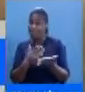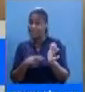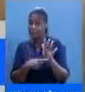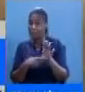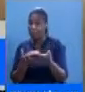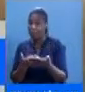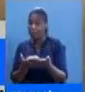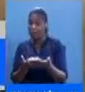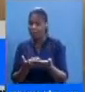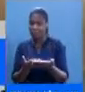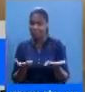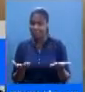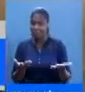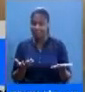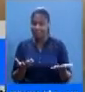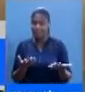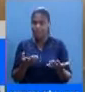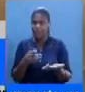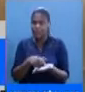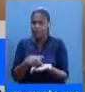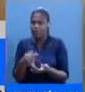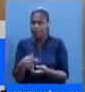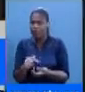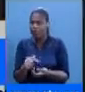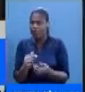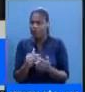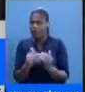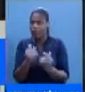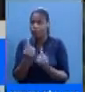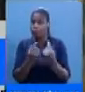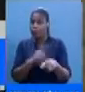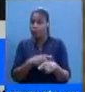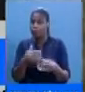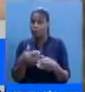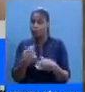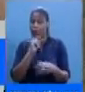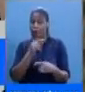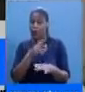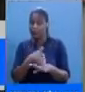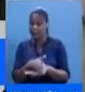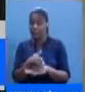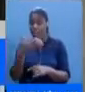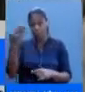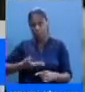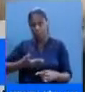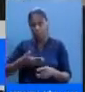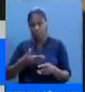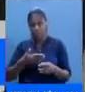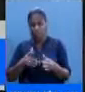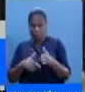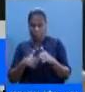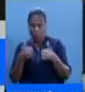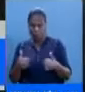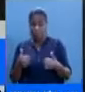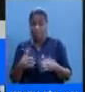exemplo impossível, não é? Torna-se necessário certos períodos de tempo para poder aceder a direitos de benefícios de segurança social, por exemplo, a